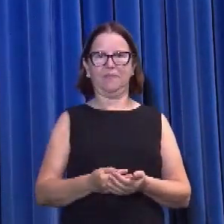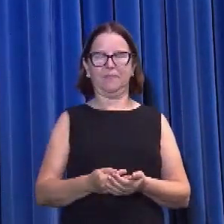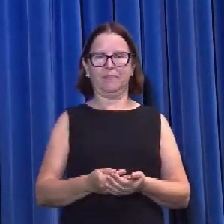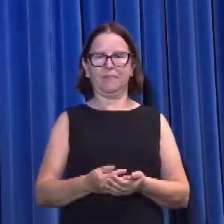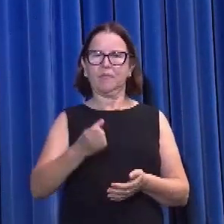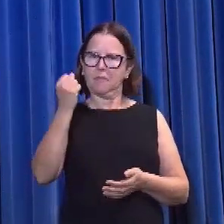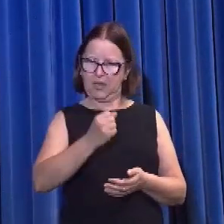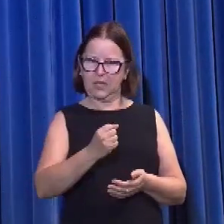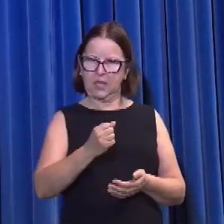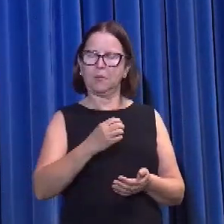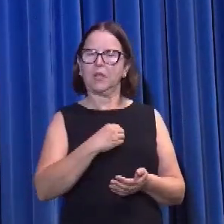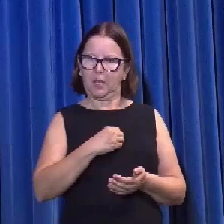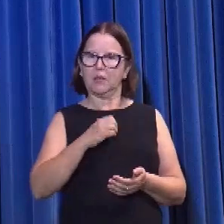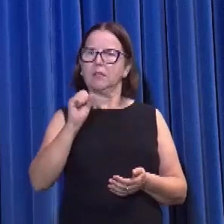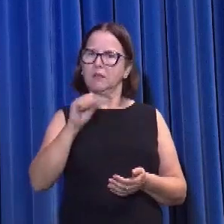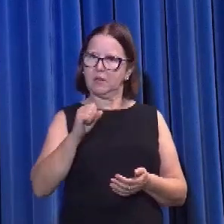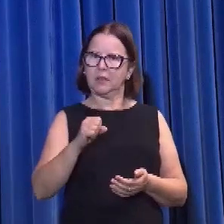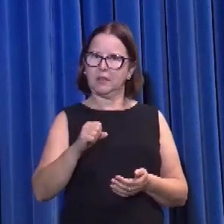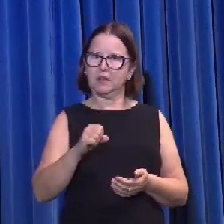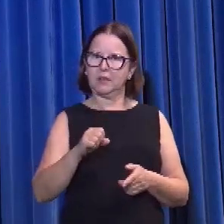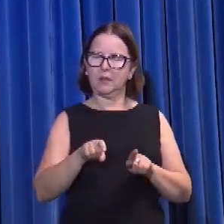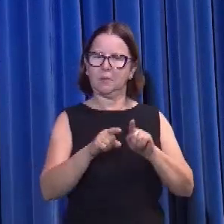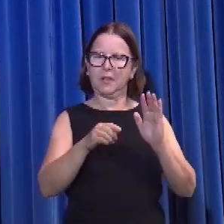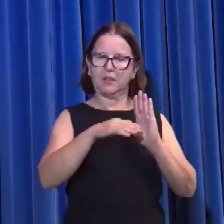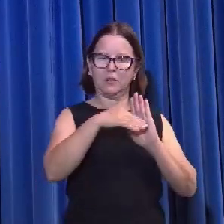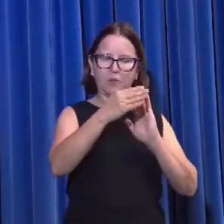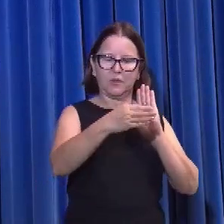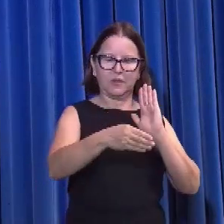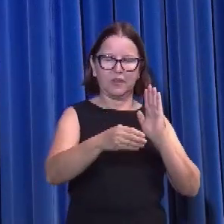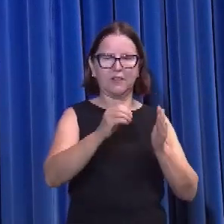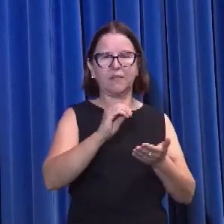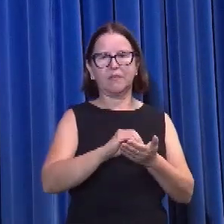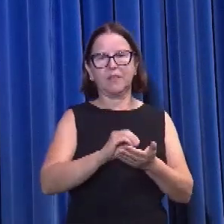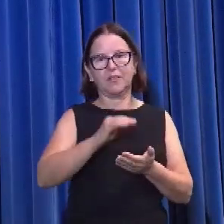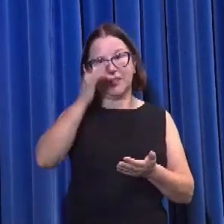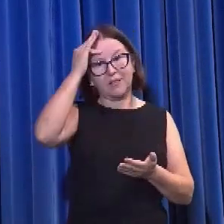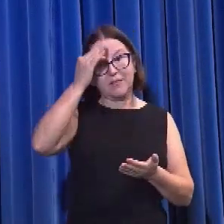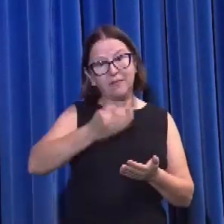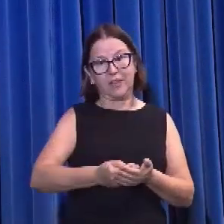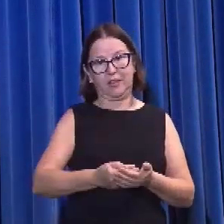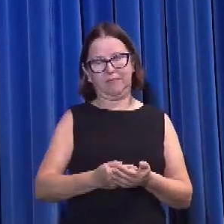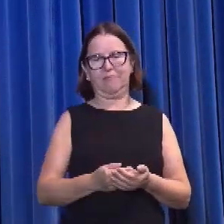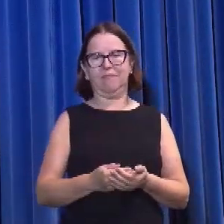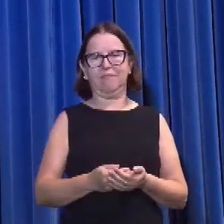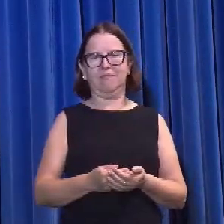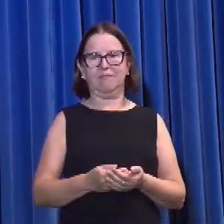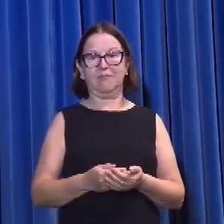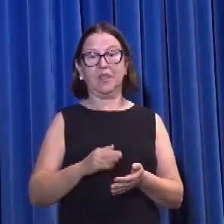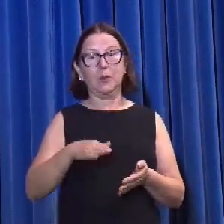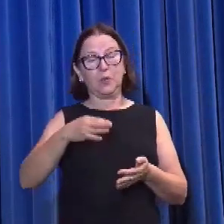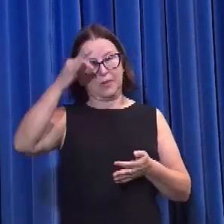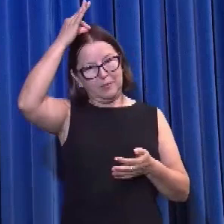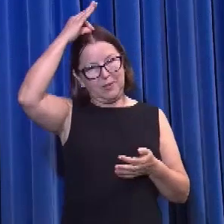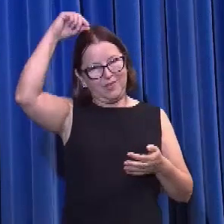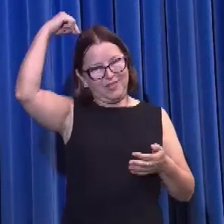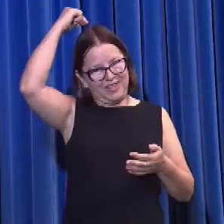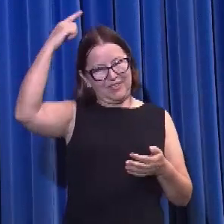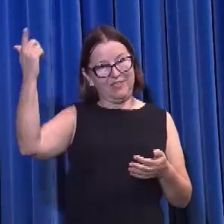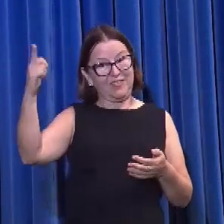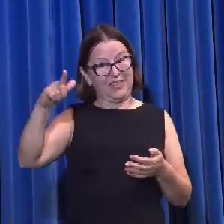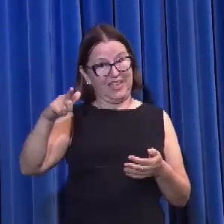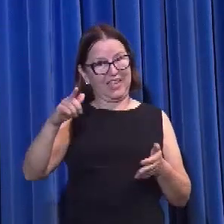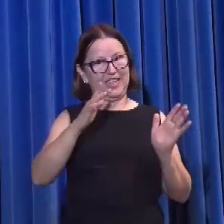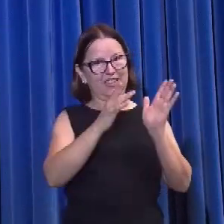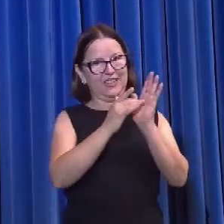Matar é pecado? É, mas é consequente da incredulidade. E quando o Espírito Santo vier, disse